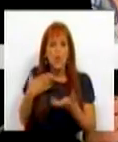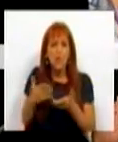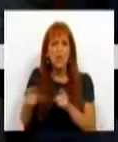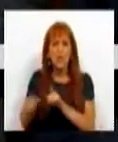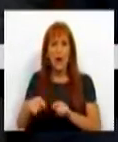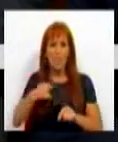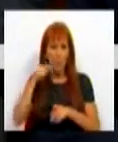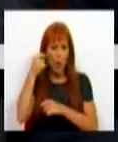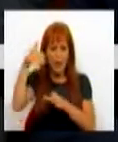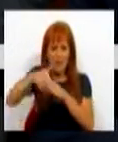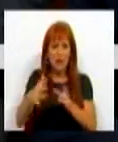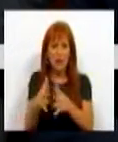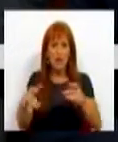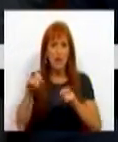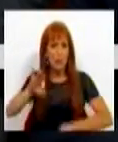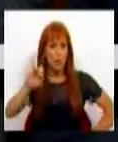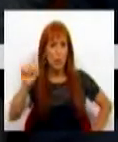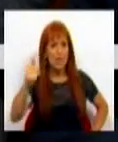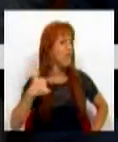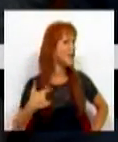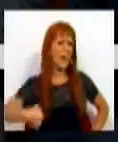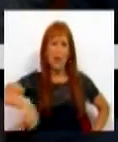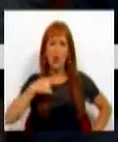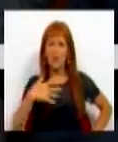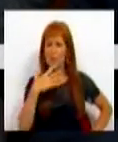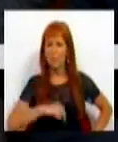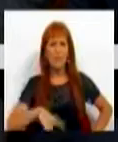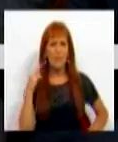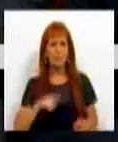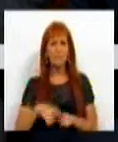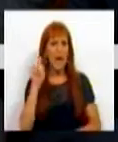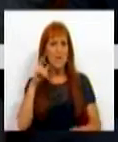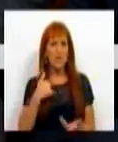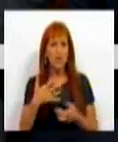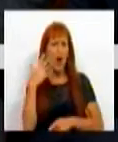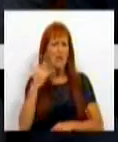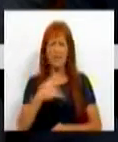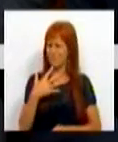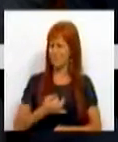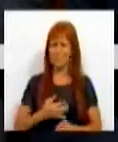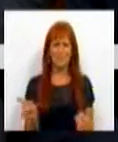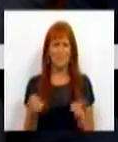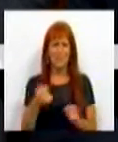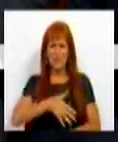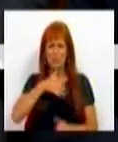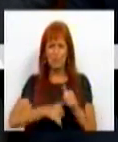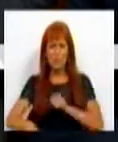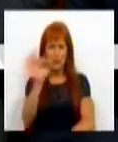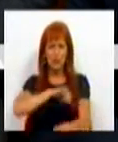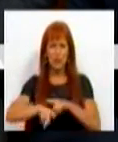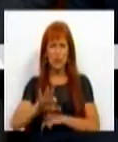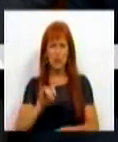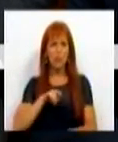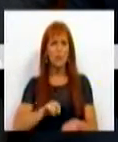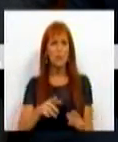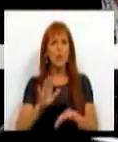da procura interna para o crescimento do produto. E, portanto, isso para nós é absolutamente essencial e acho absolutamente inacreditável as declarações do senhor